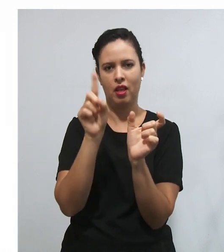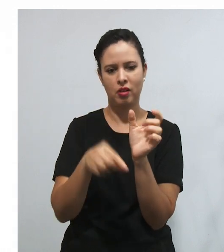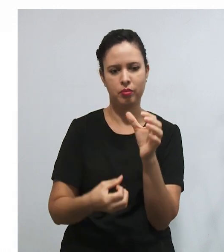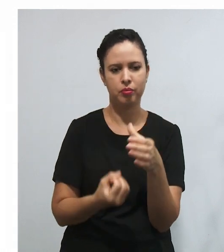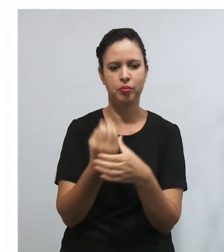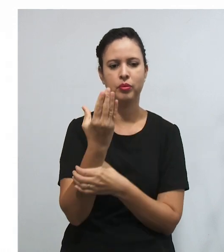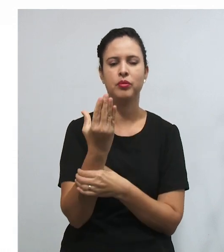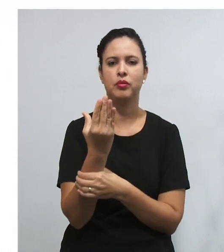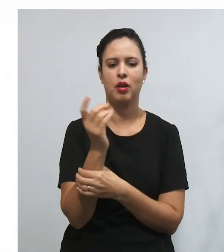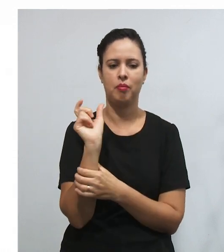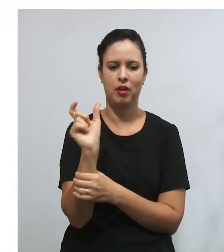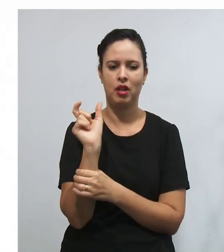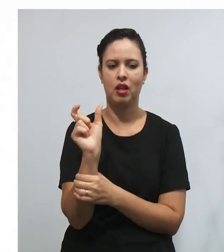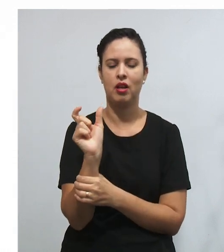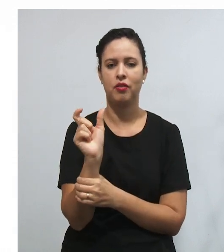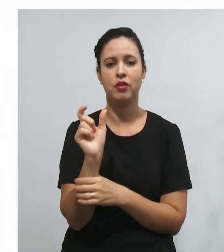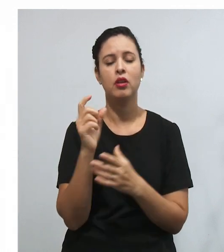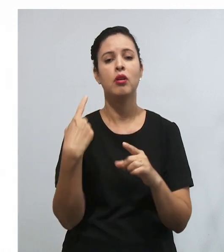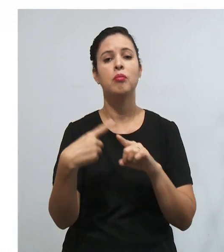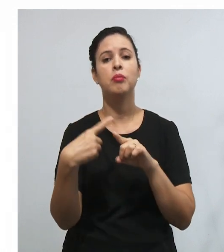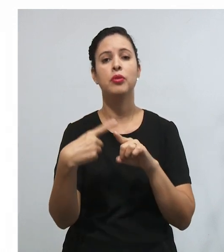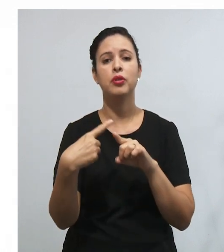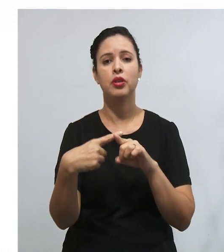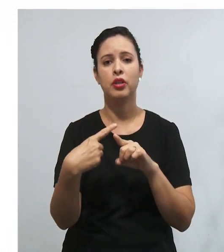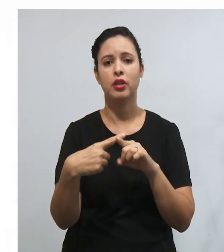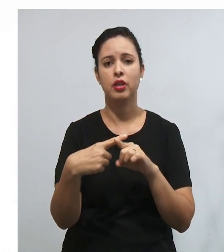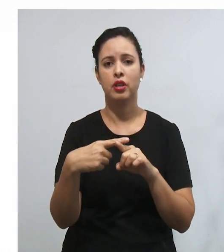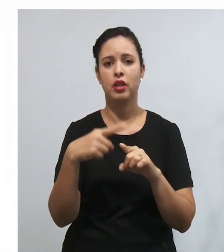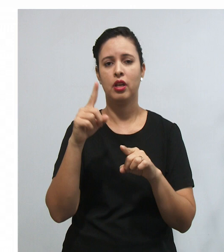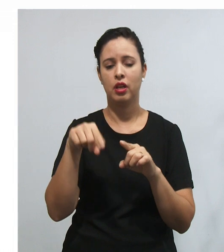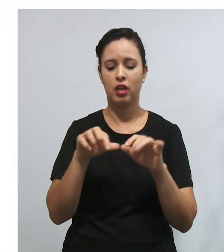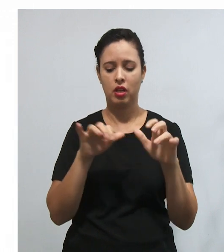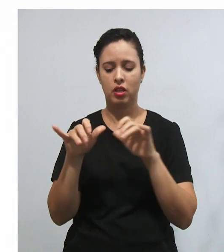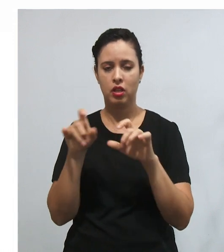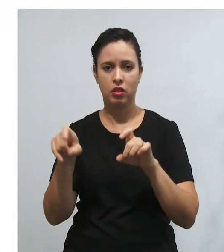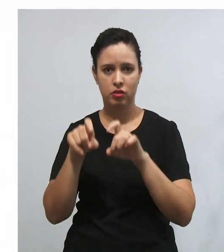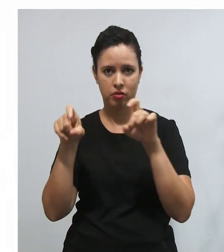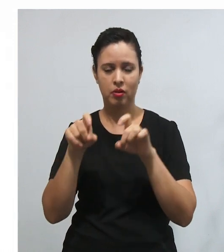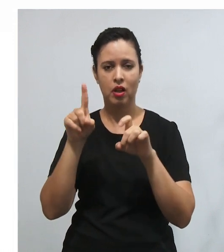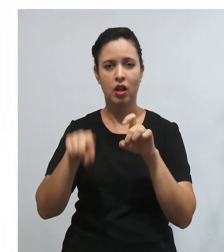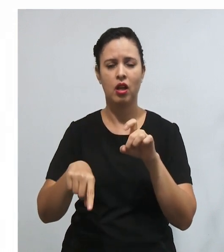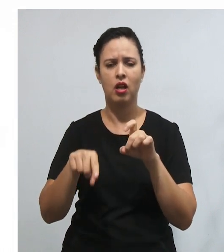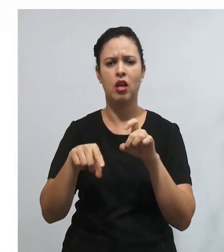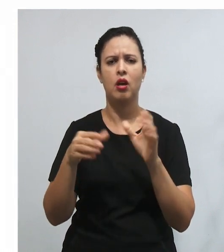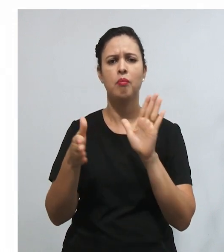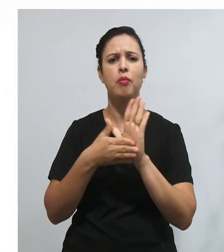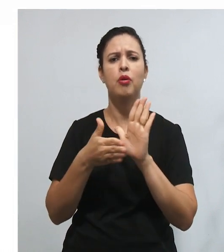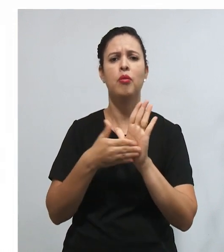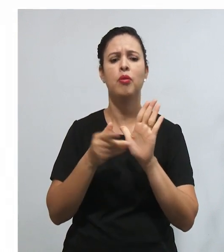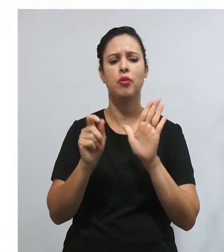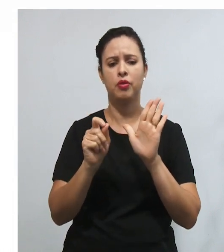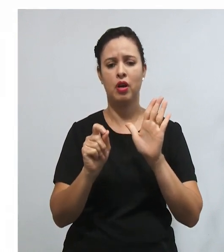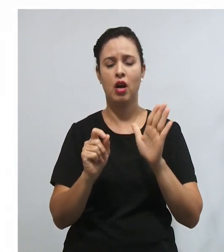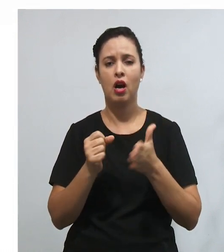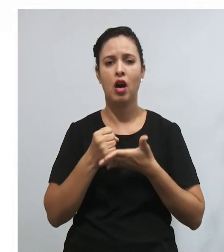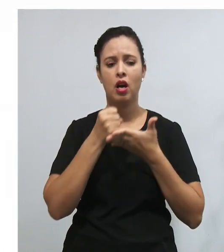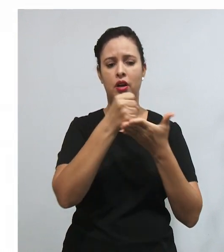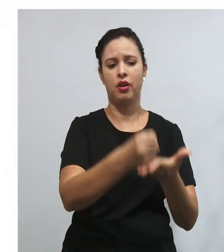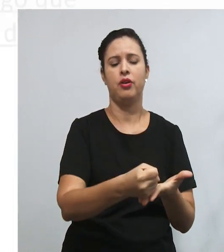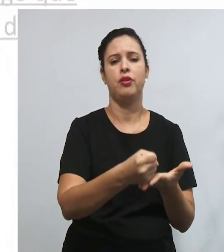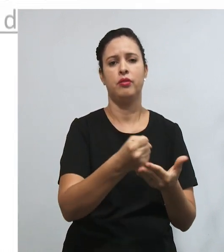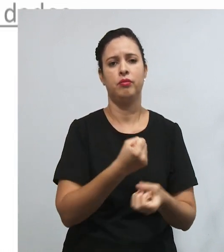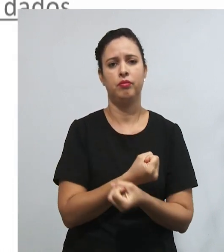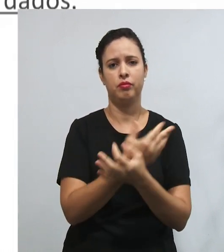a proposta da informática é automatizar a informação. Então, por isso, informação mais